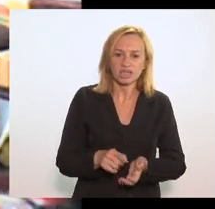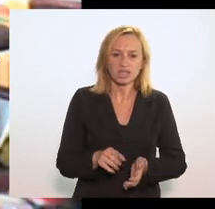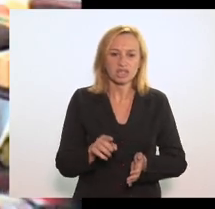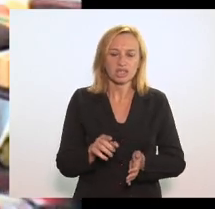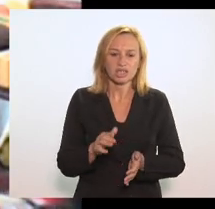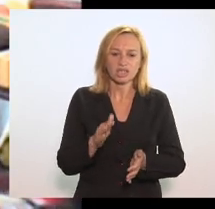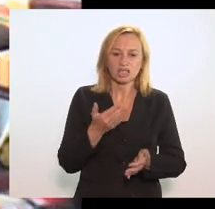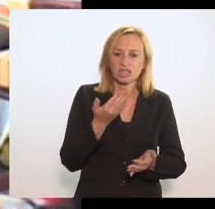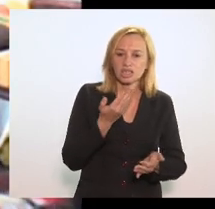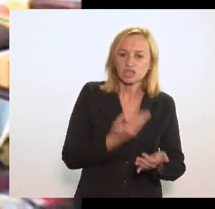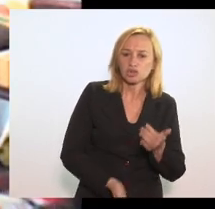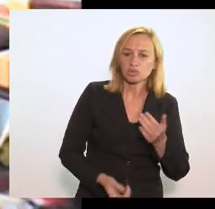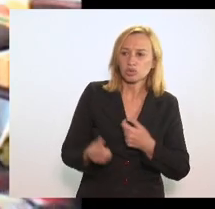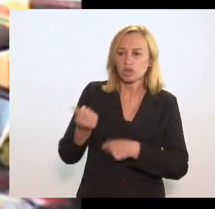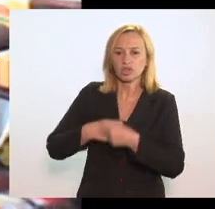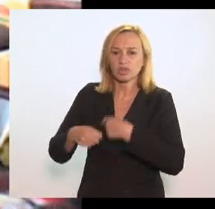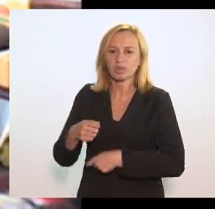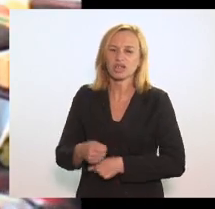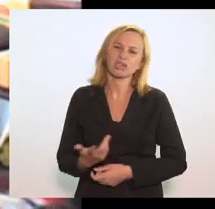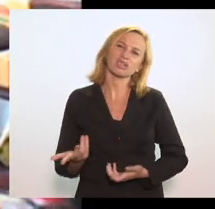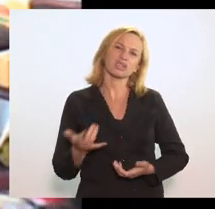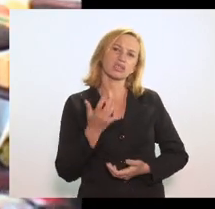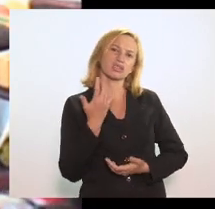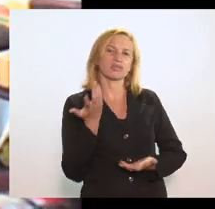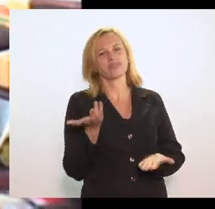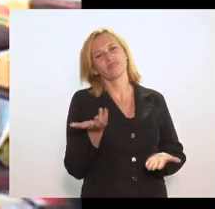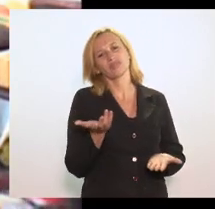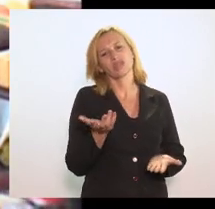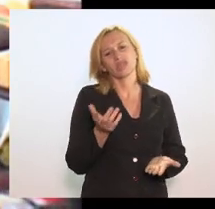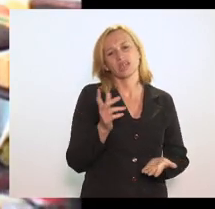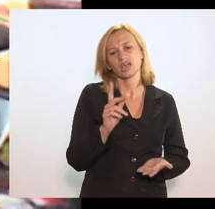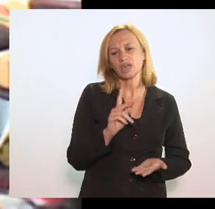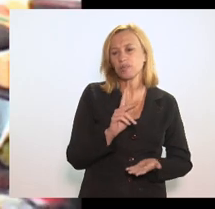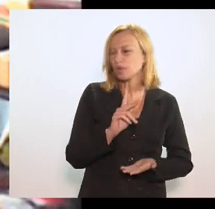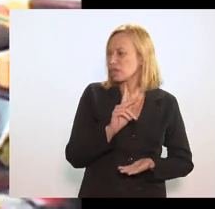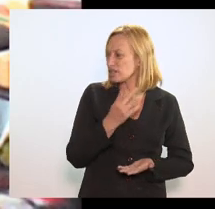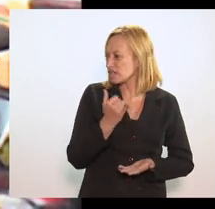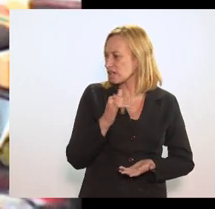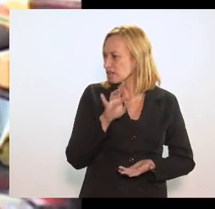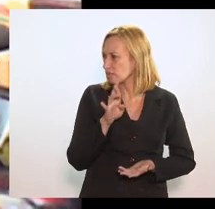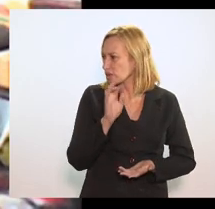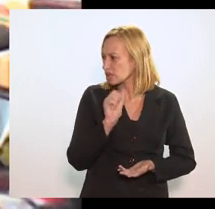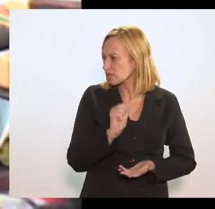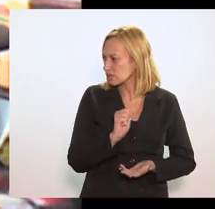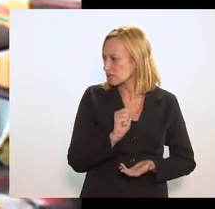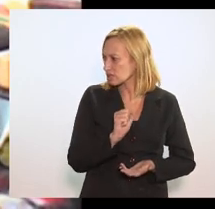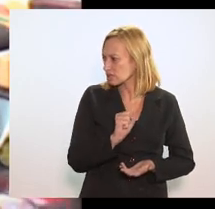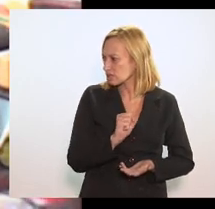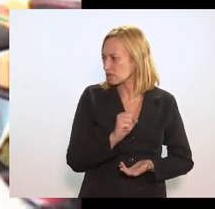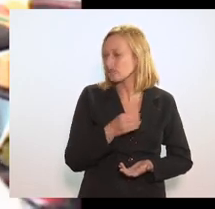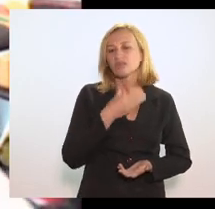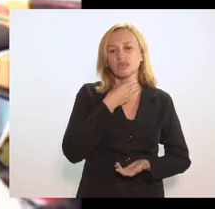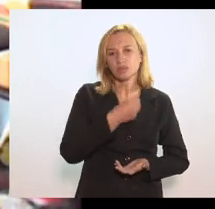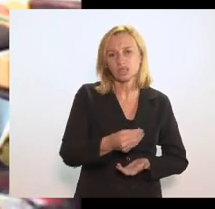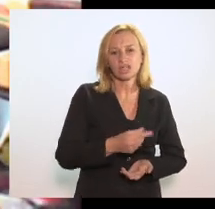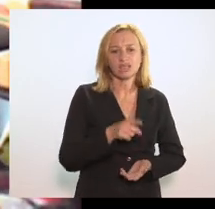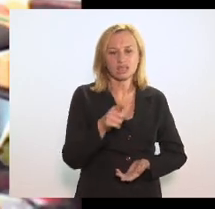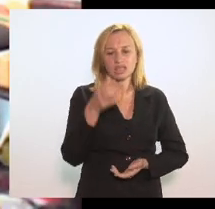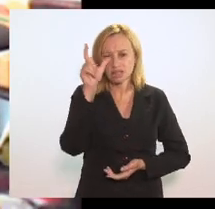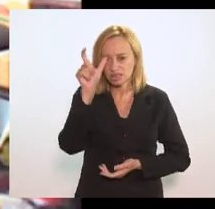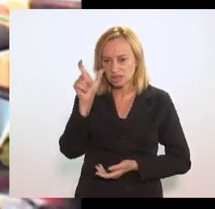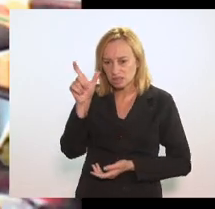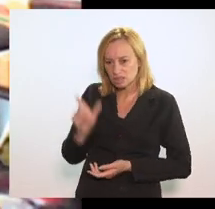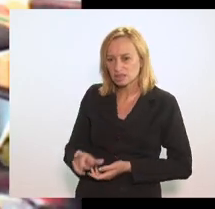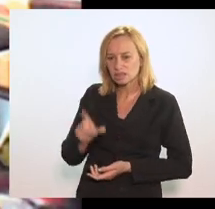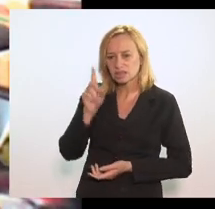negócios. É hipocrisia desse deputado, é hipocrisia. Porque quando batermos 3 mil, 4 mil mortos, os corpos começarem a se